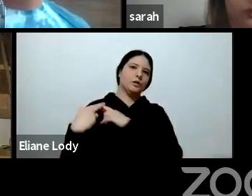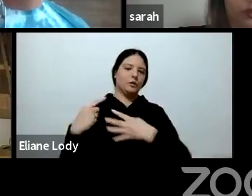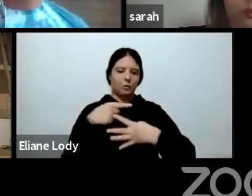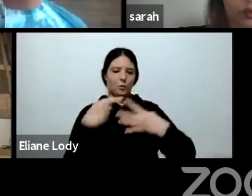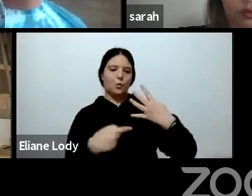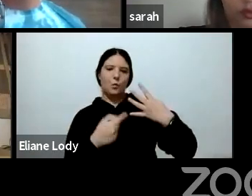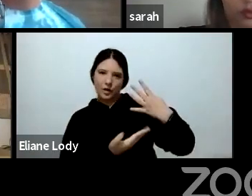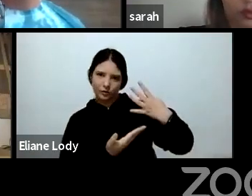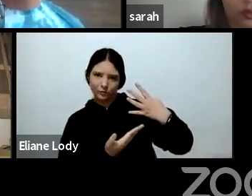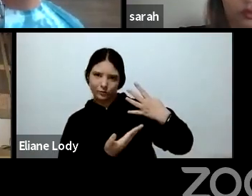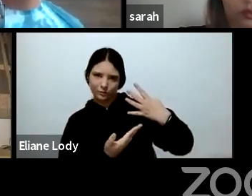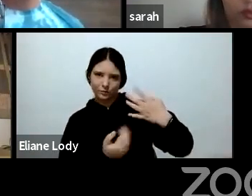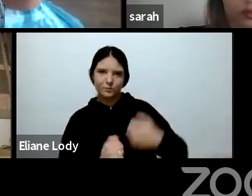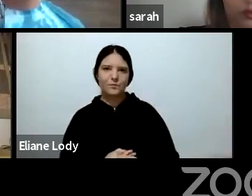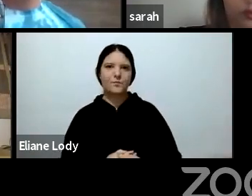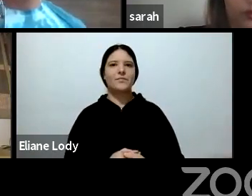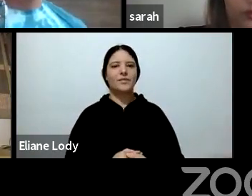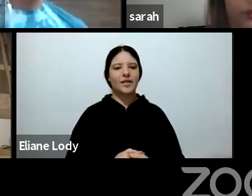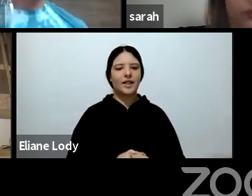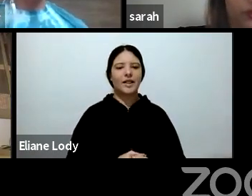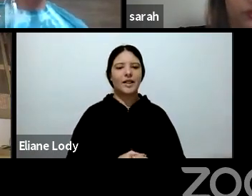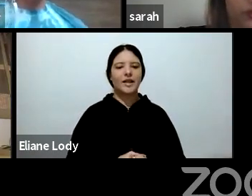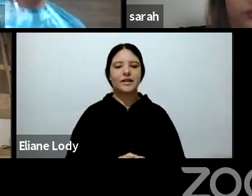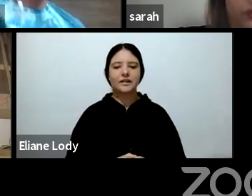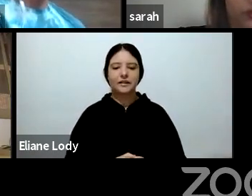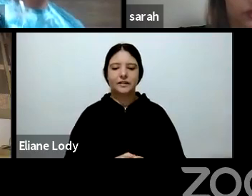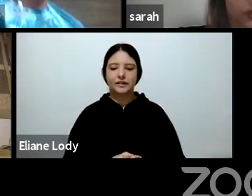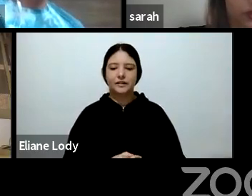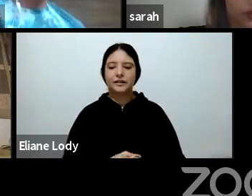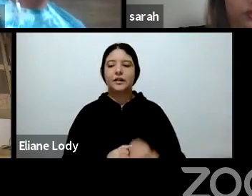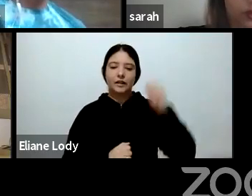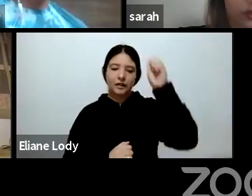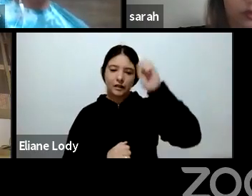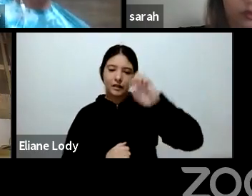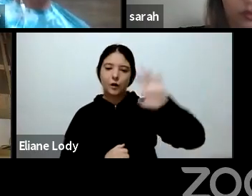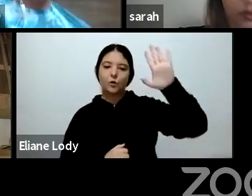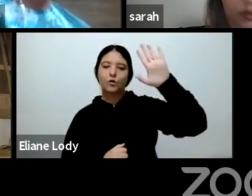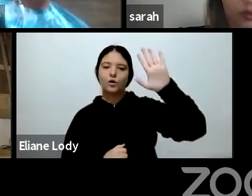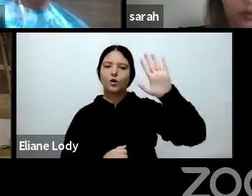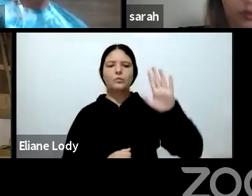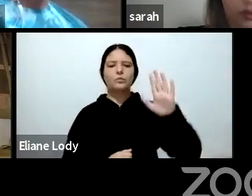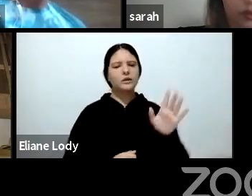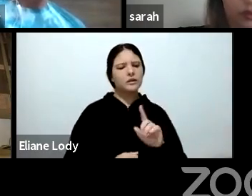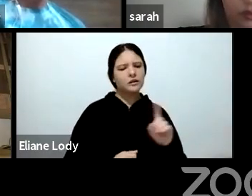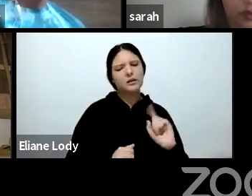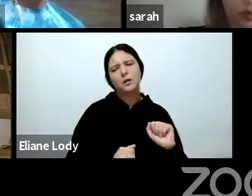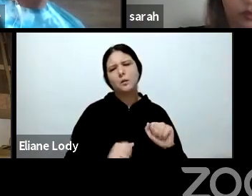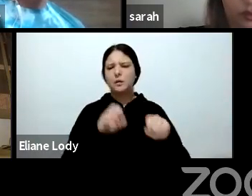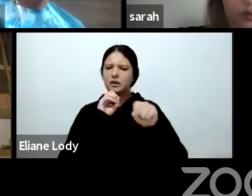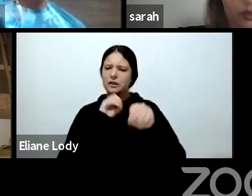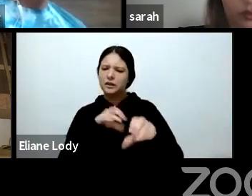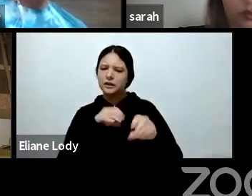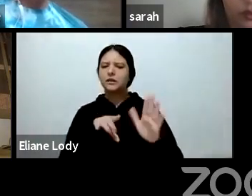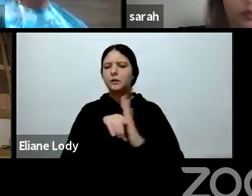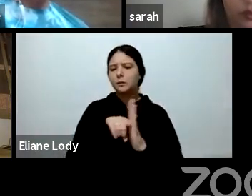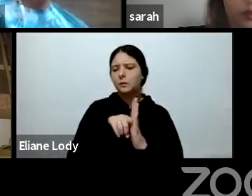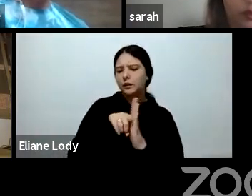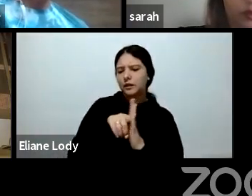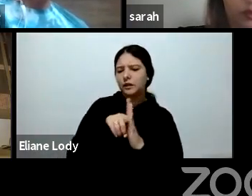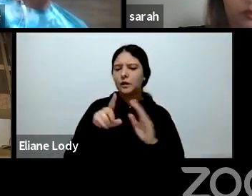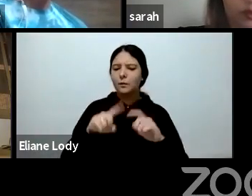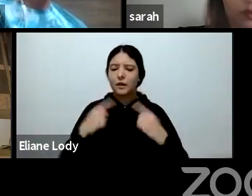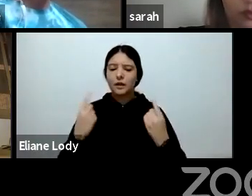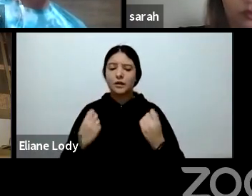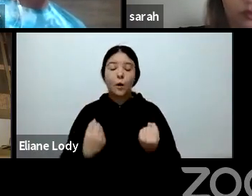4 frentes, né? E na Europa, geralmente não, né? Eles atuam muito no ensino e na pesquisa, mas aí a